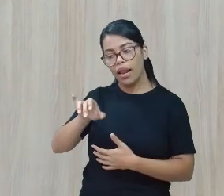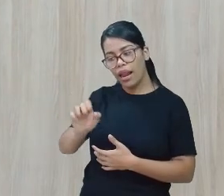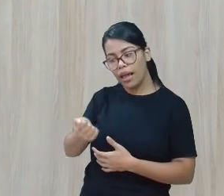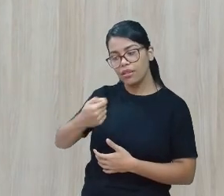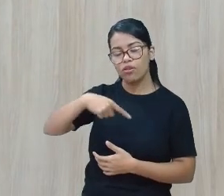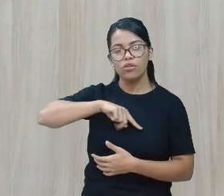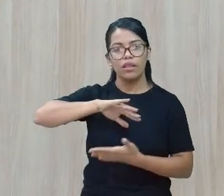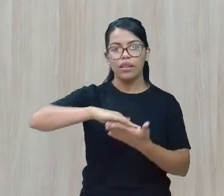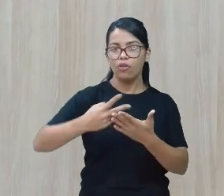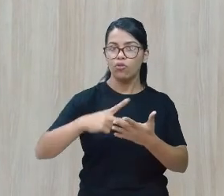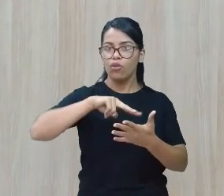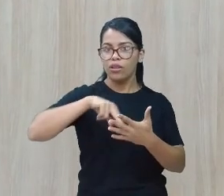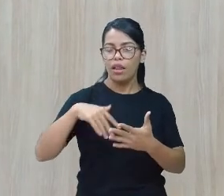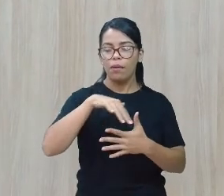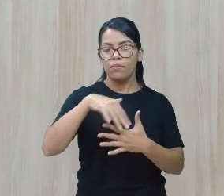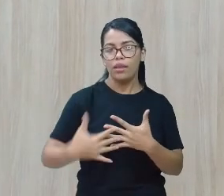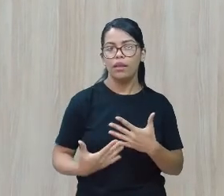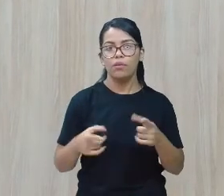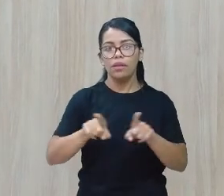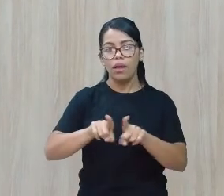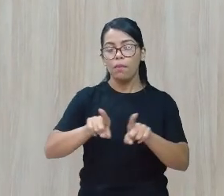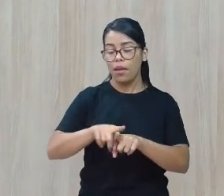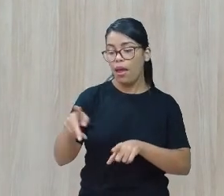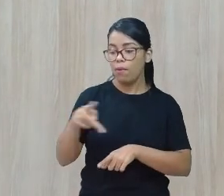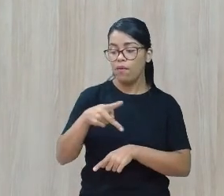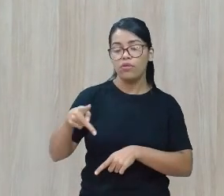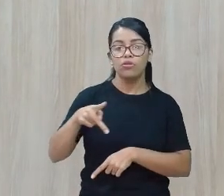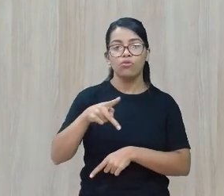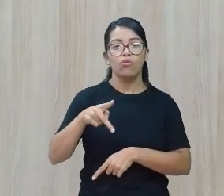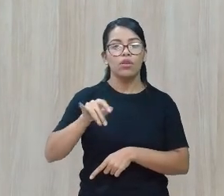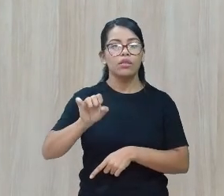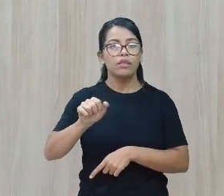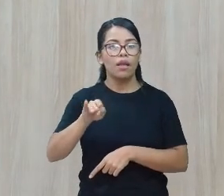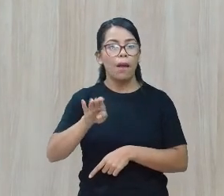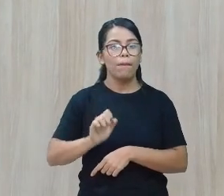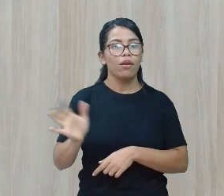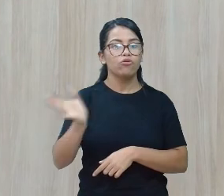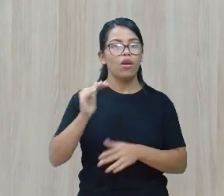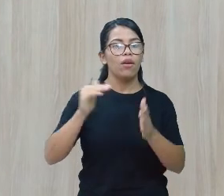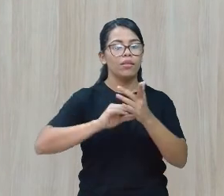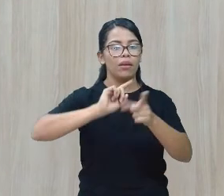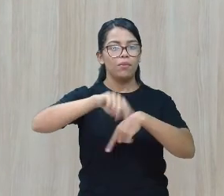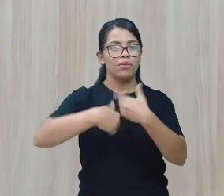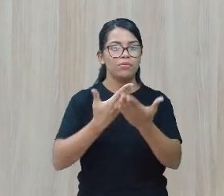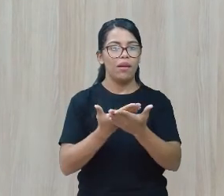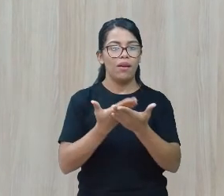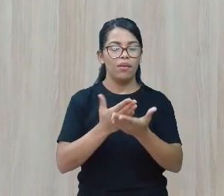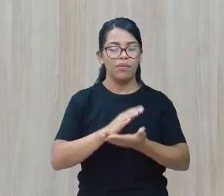conosco nesse momento e a professora Isabel. Tchau, tchau, pessoal, até a próxima aula.